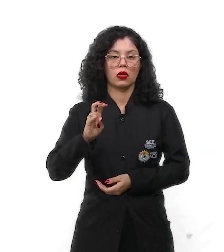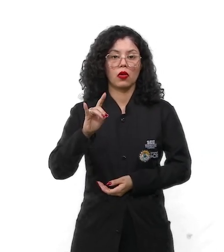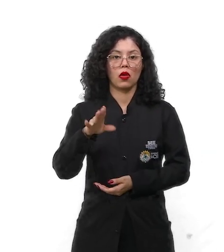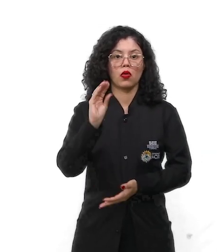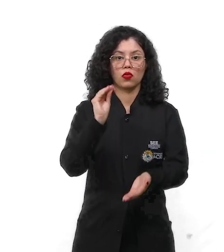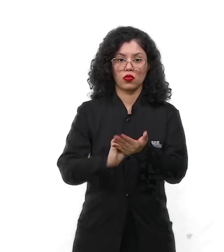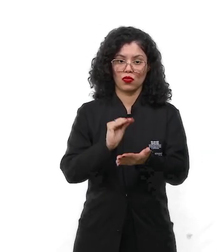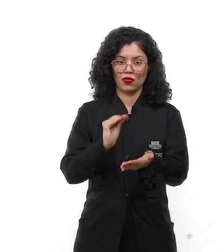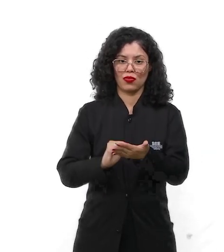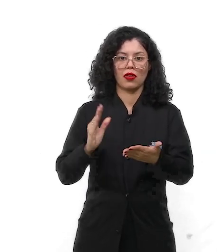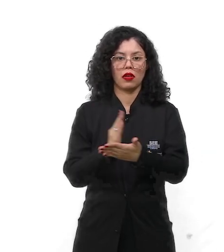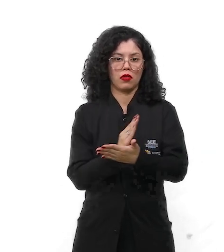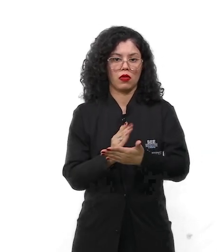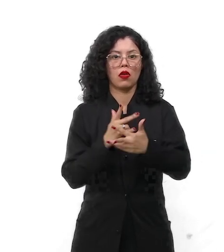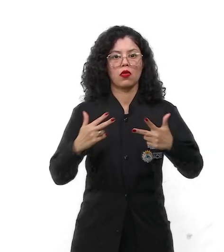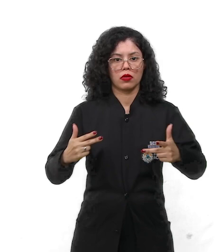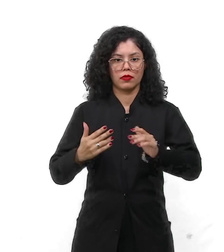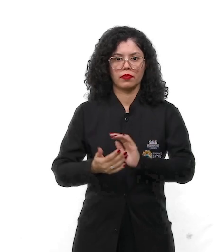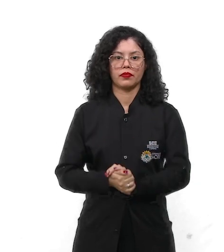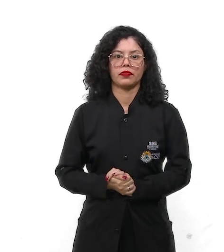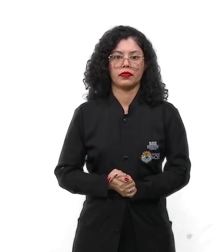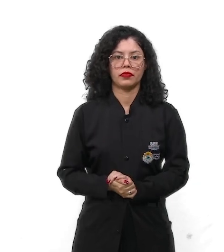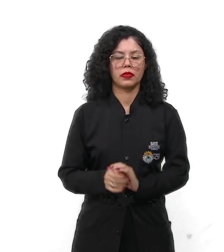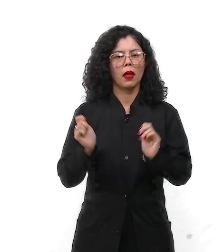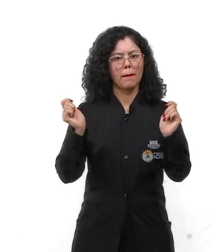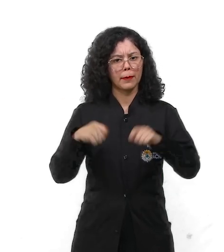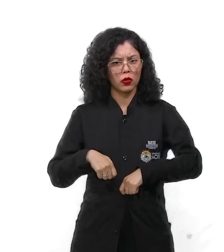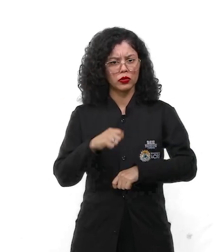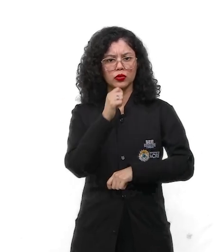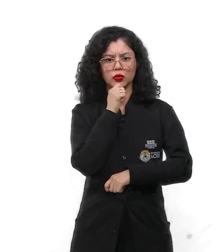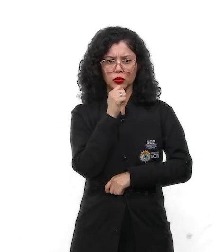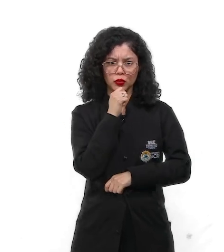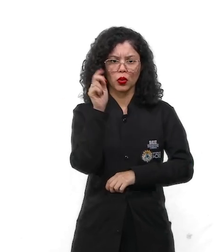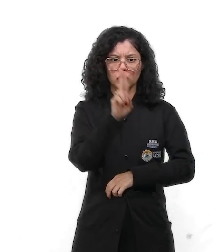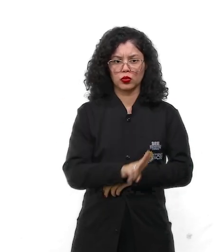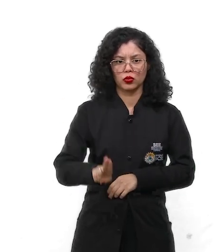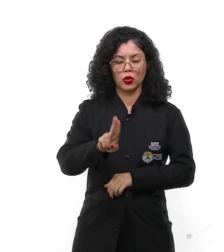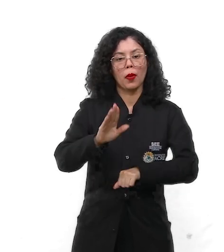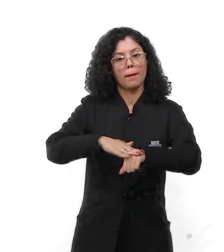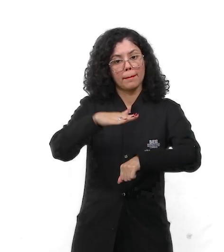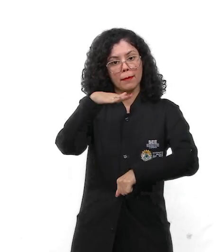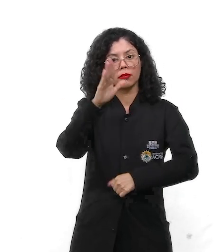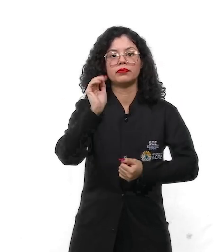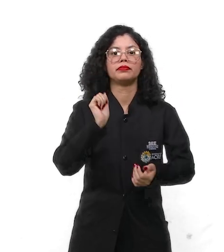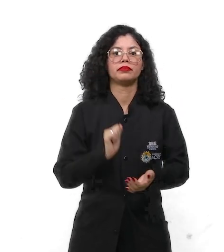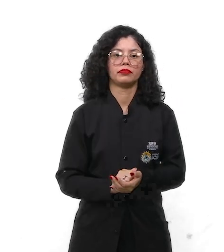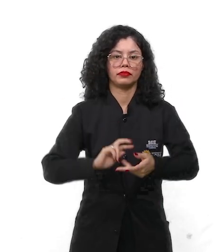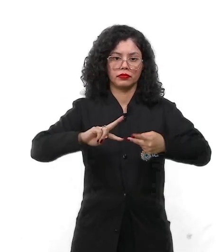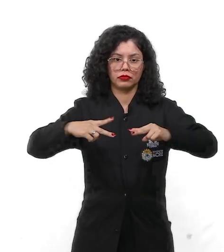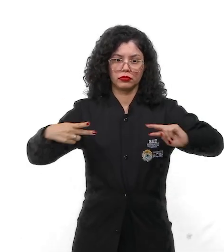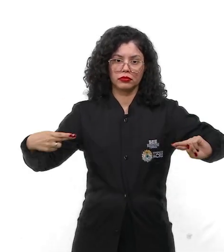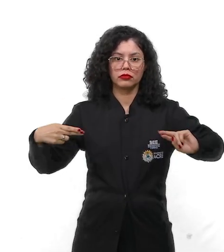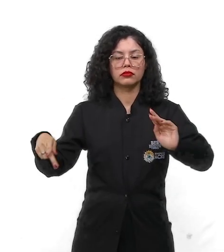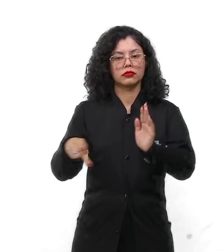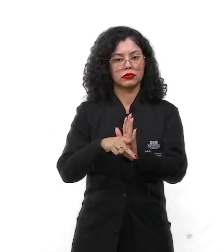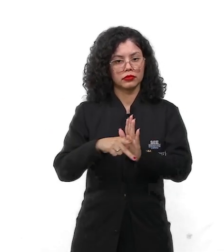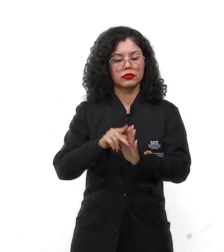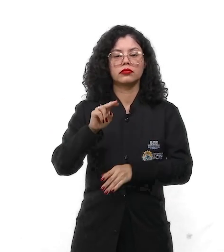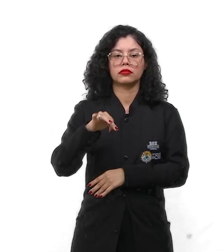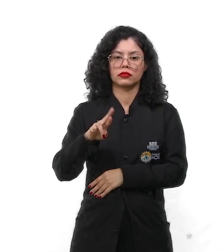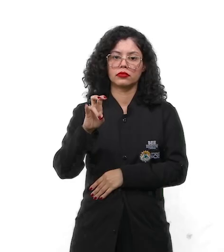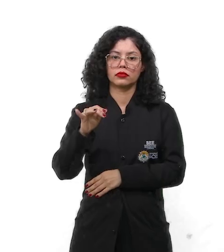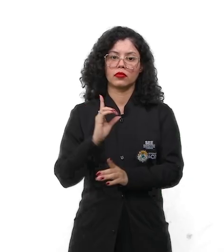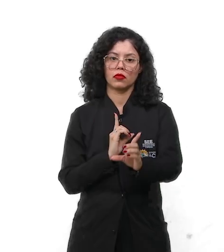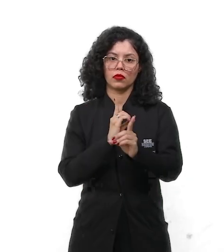ali alguma coisa. Então, é por isso que eles estão utilizando bastante DNA mitocondrial para a identificação